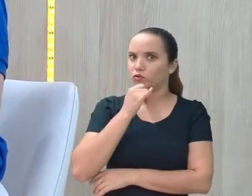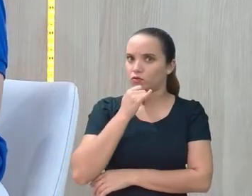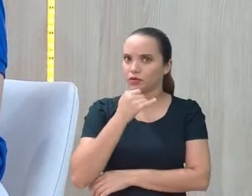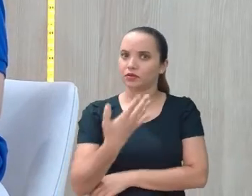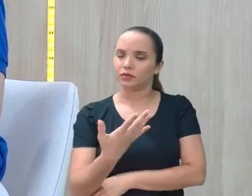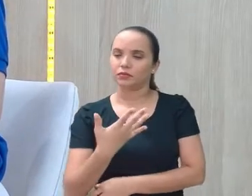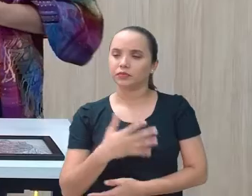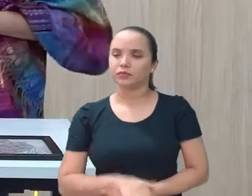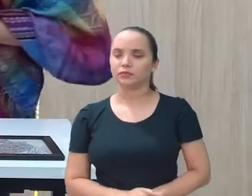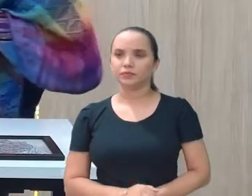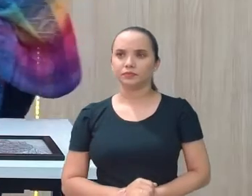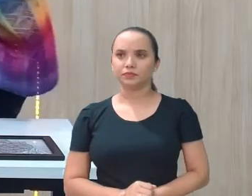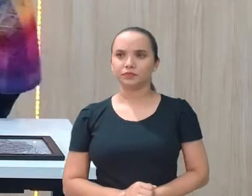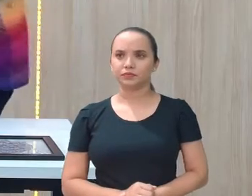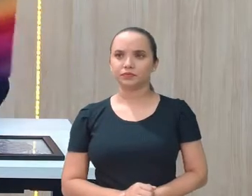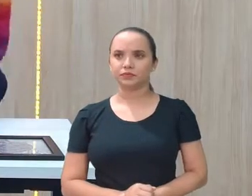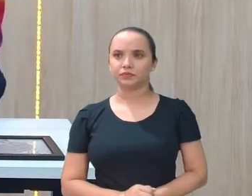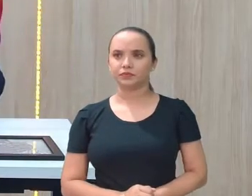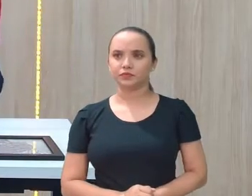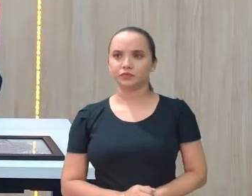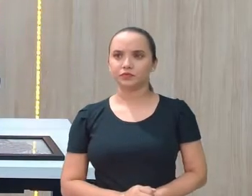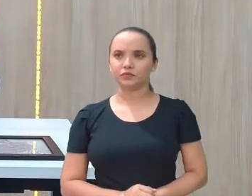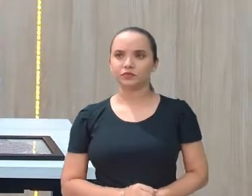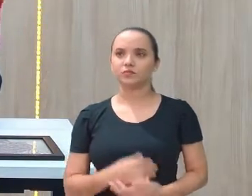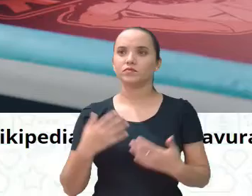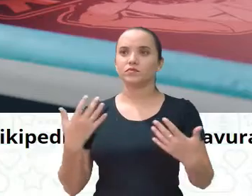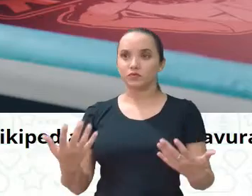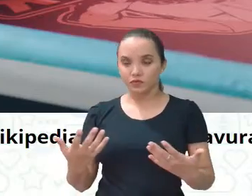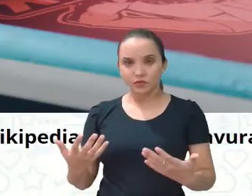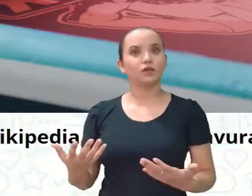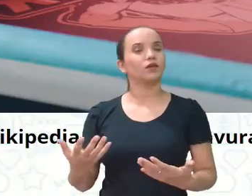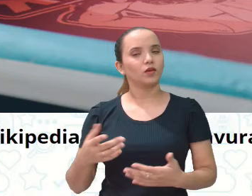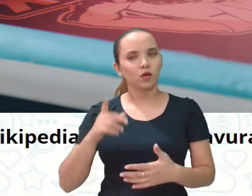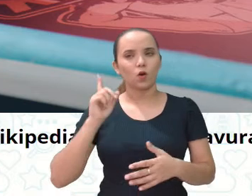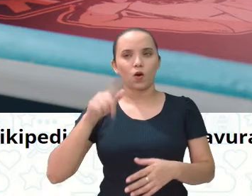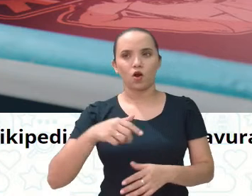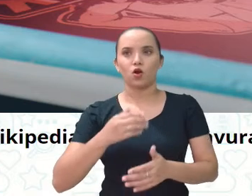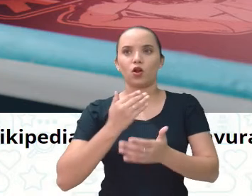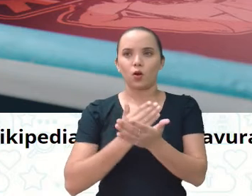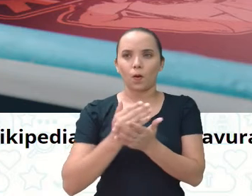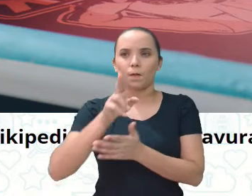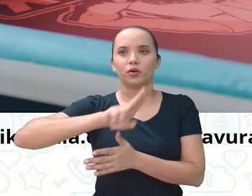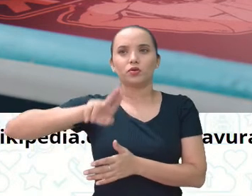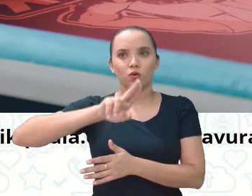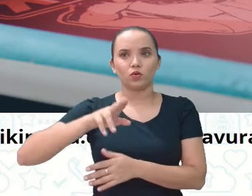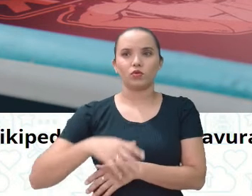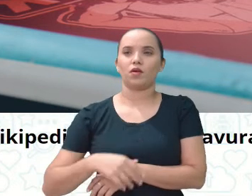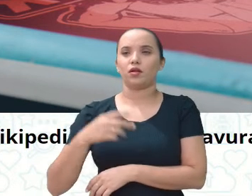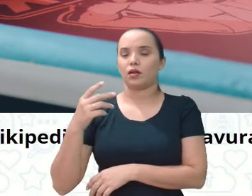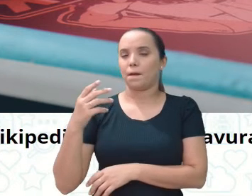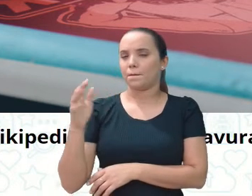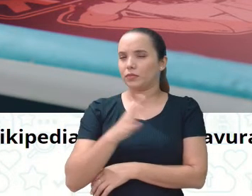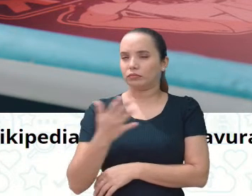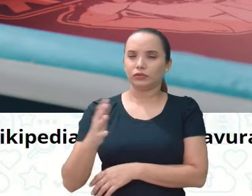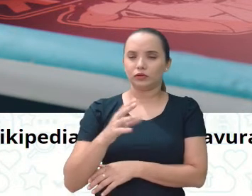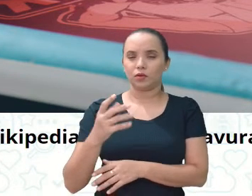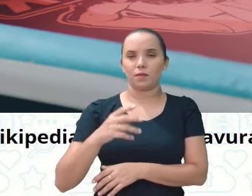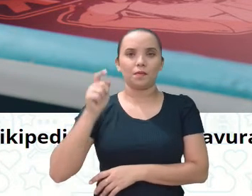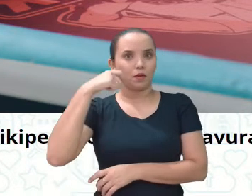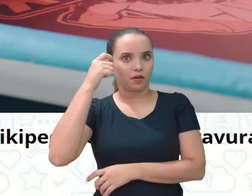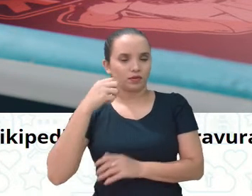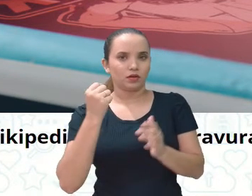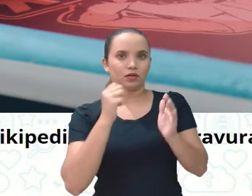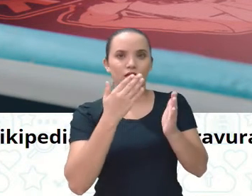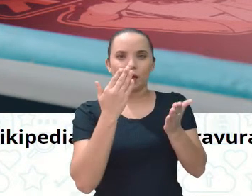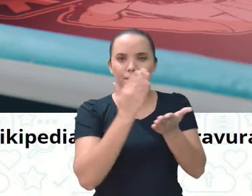Tá? Nossa, olha aí, a serigrafia ela começa a ser aplicada mais frequentemente por artistas na segunda metade do